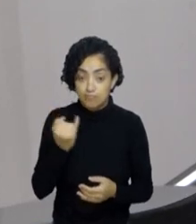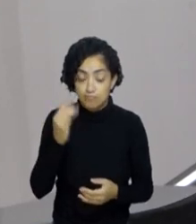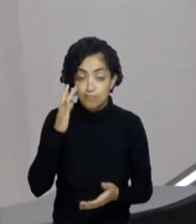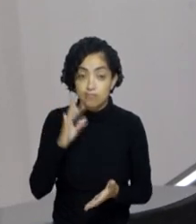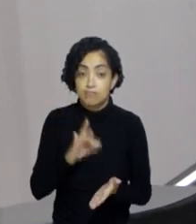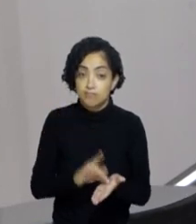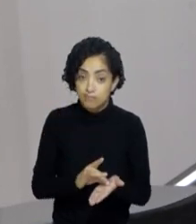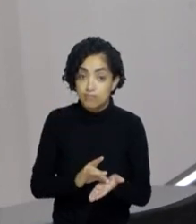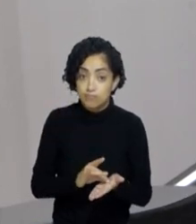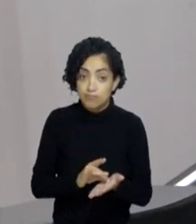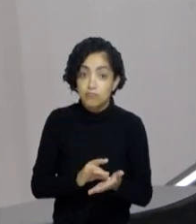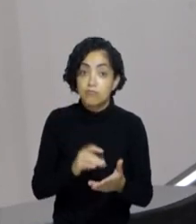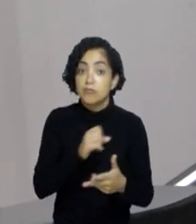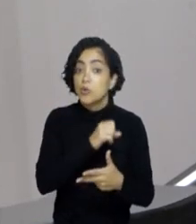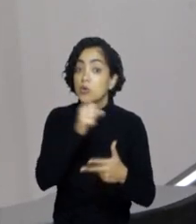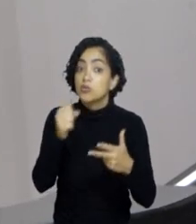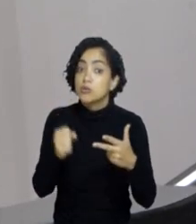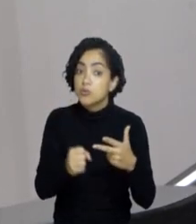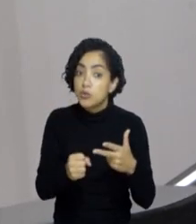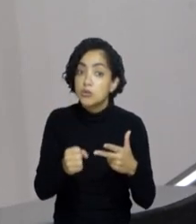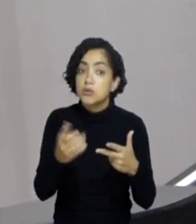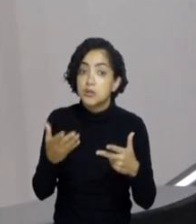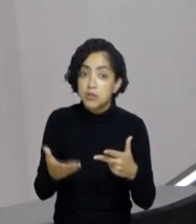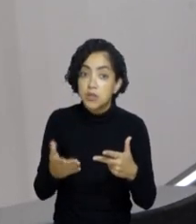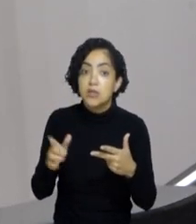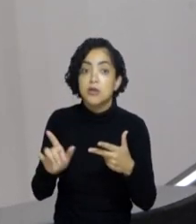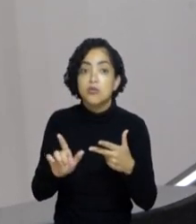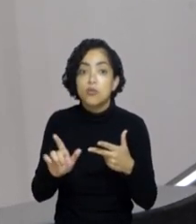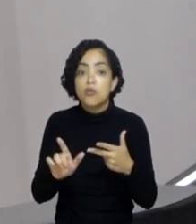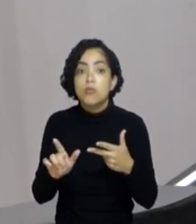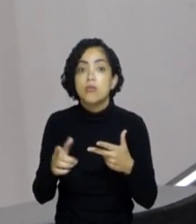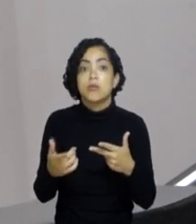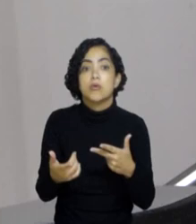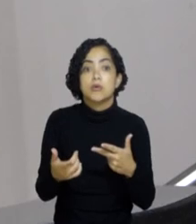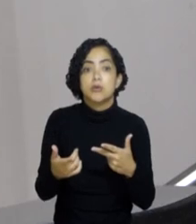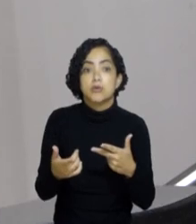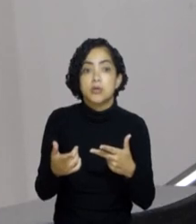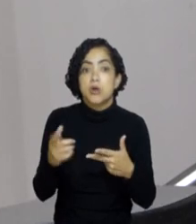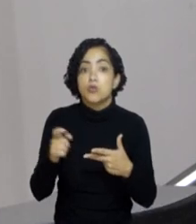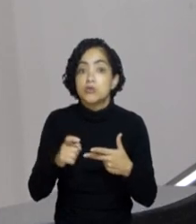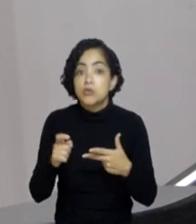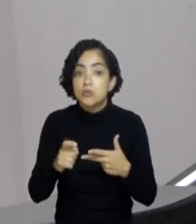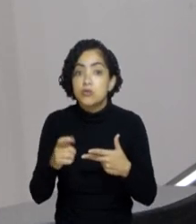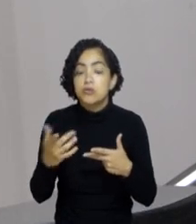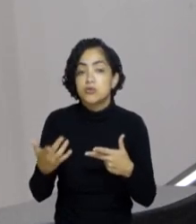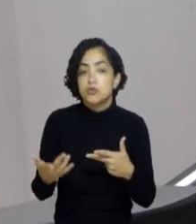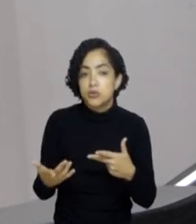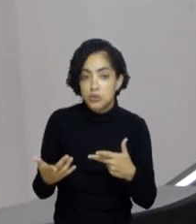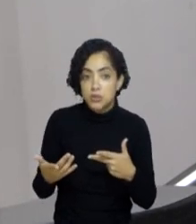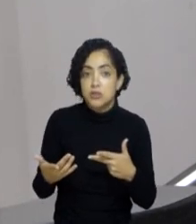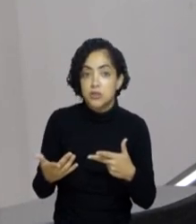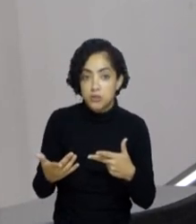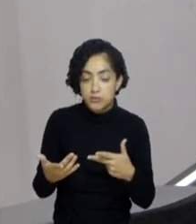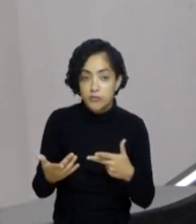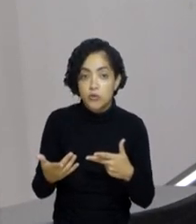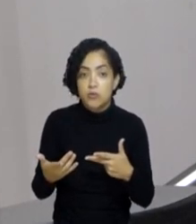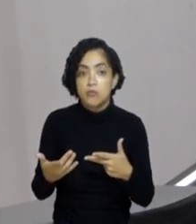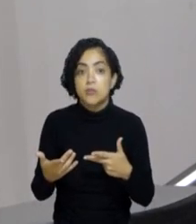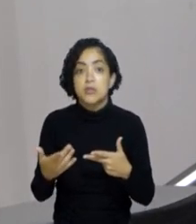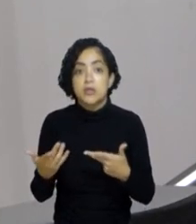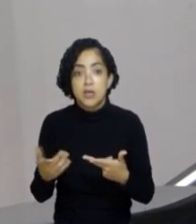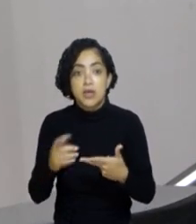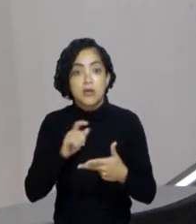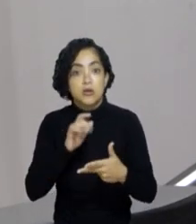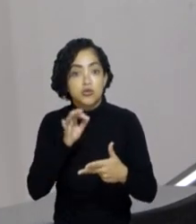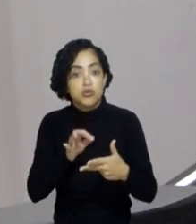os poderes constituídos aqui do Estado de Santa Catarina, o poder legislativo aqui pela Assembleia, o poder executivo pelo governo, os poderes judiciário, Ministério Público,